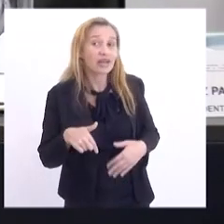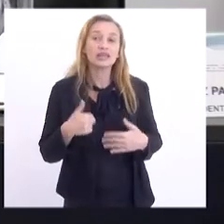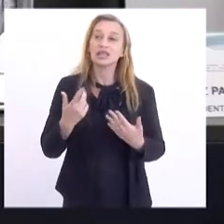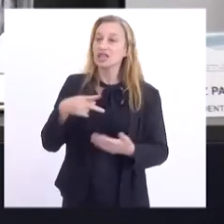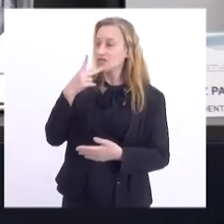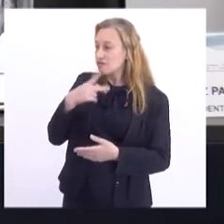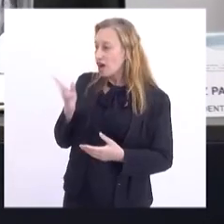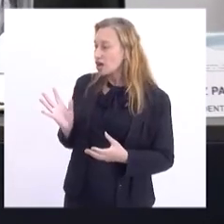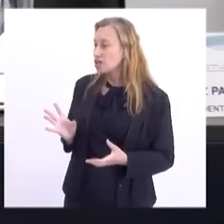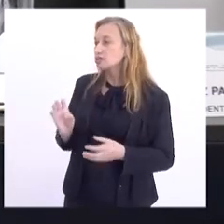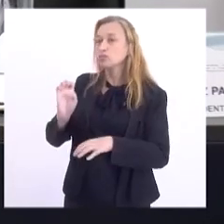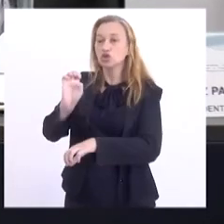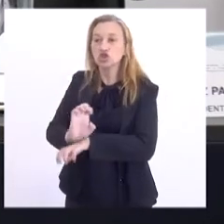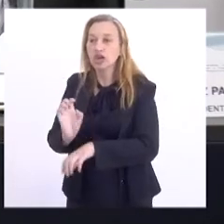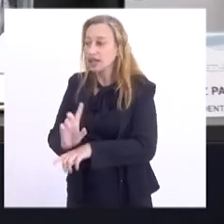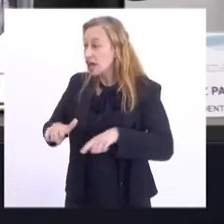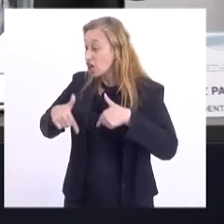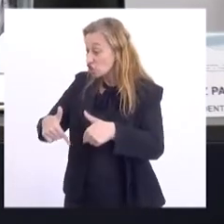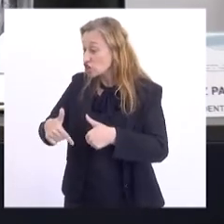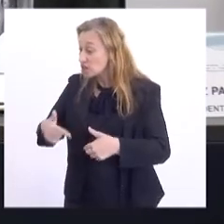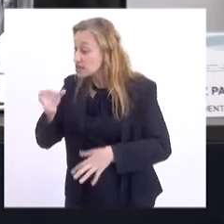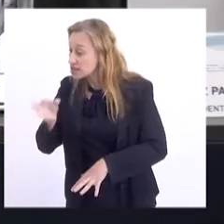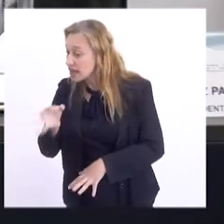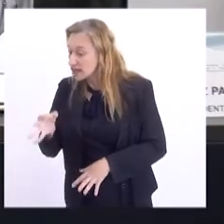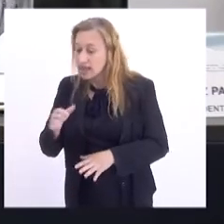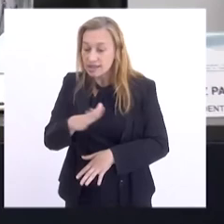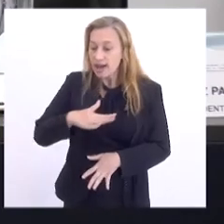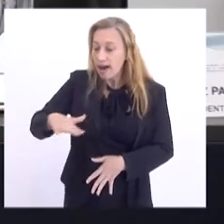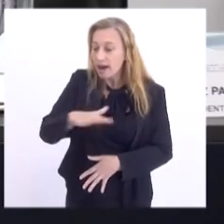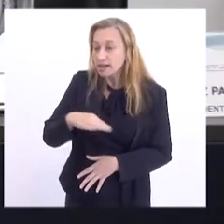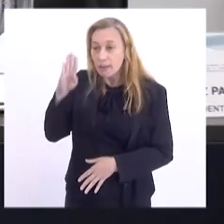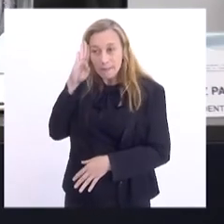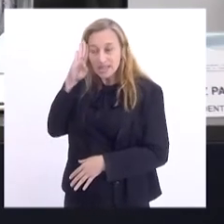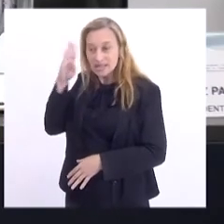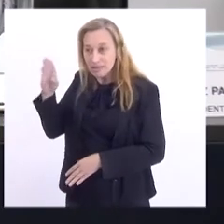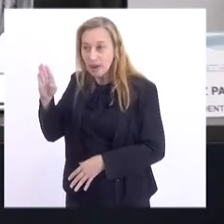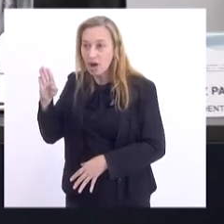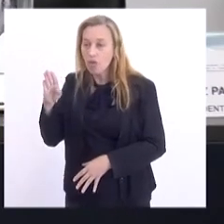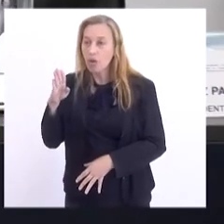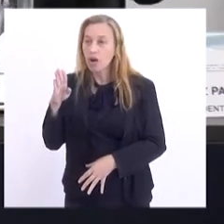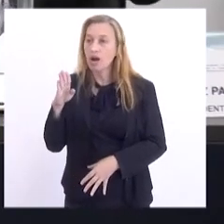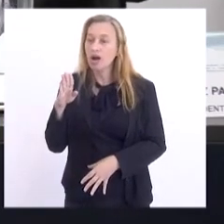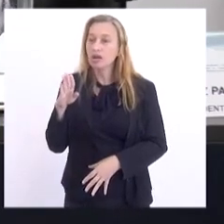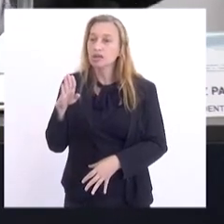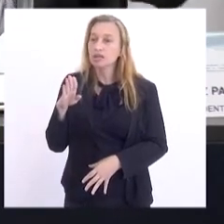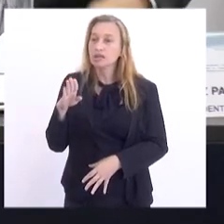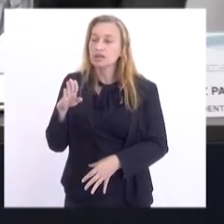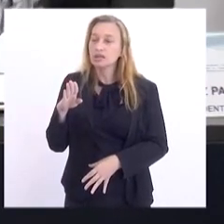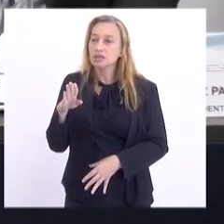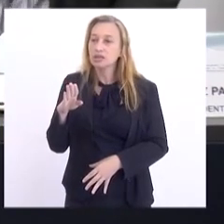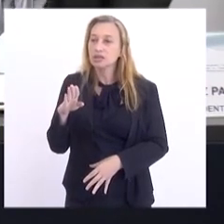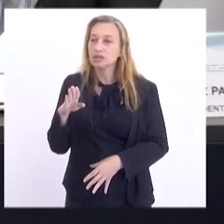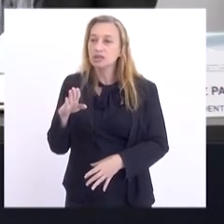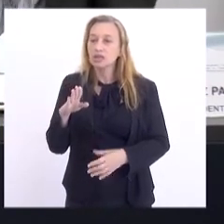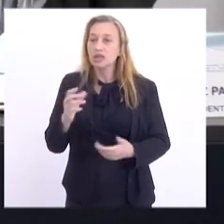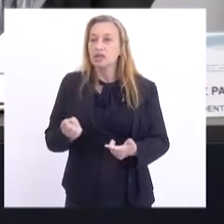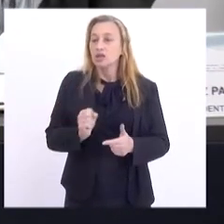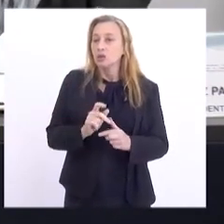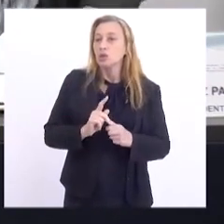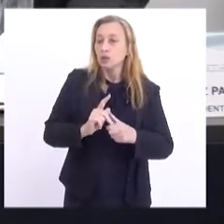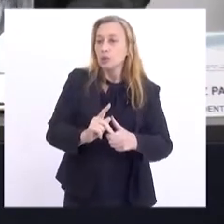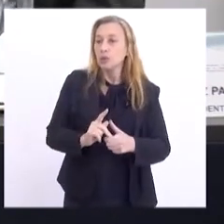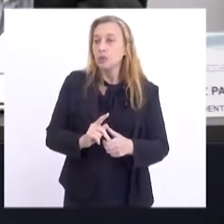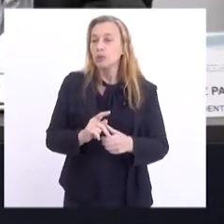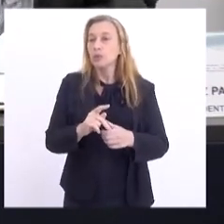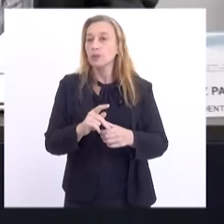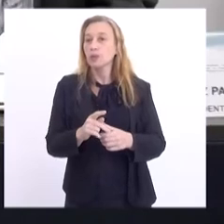o estado funcionar com tempo essas áreas prioritárias essa concurso a procuradoria como é que